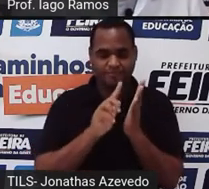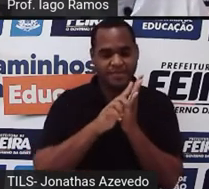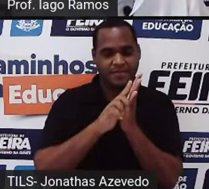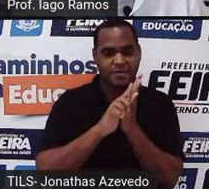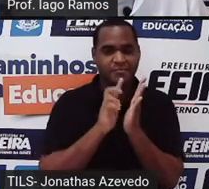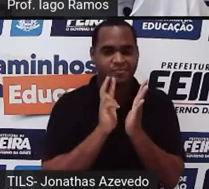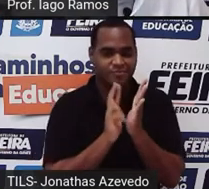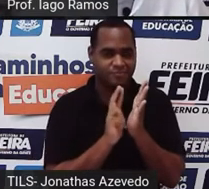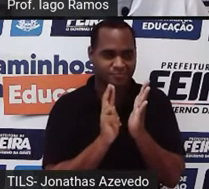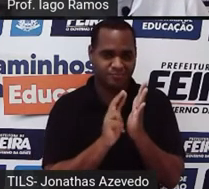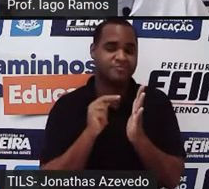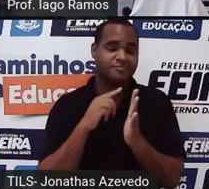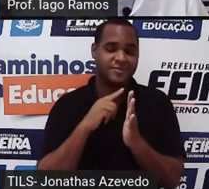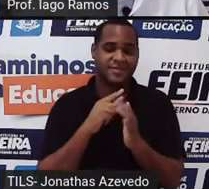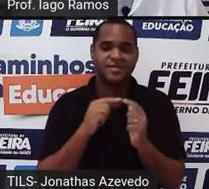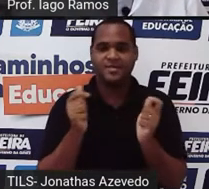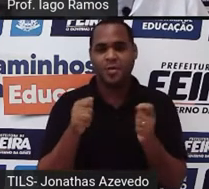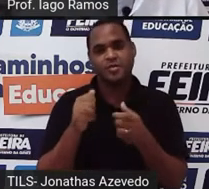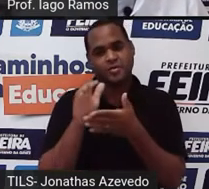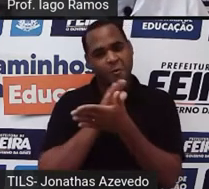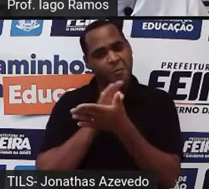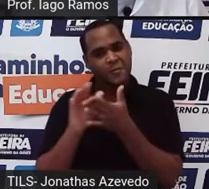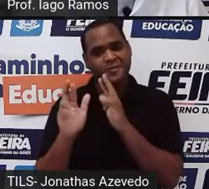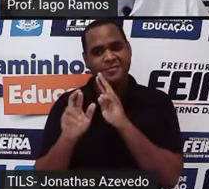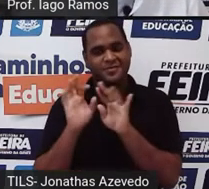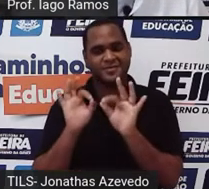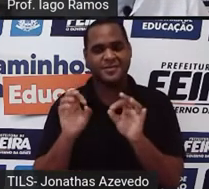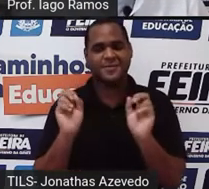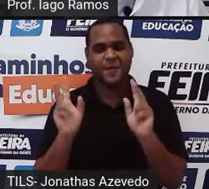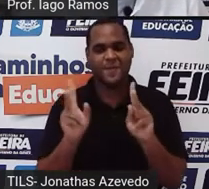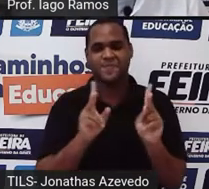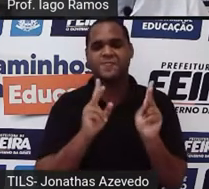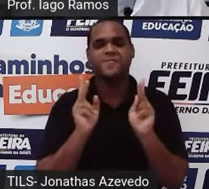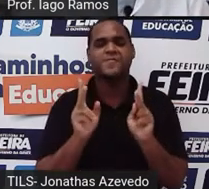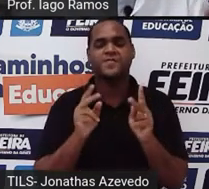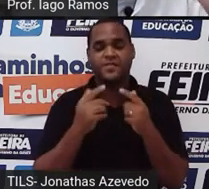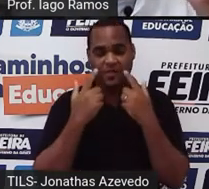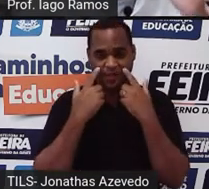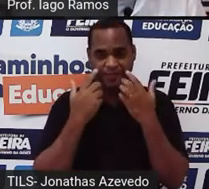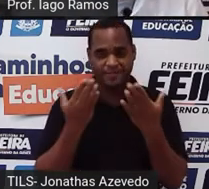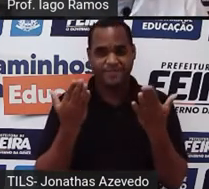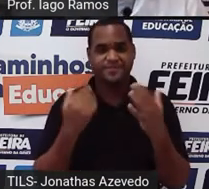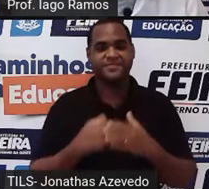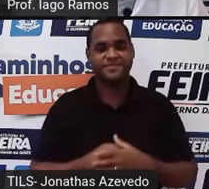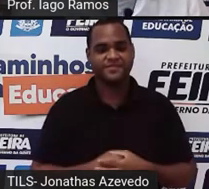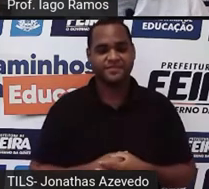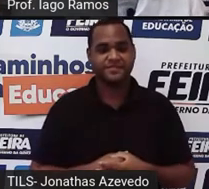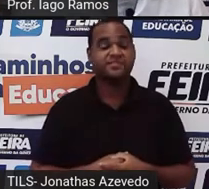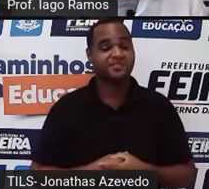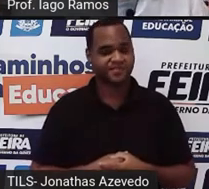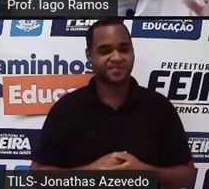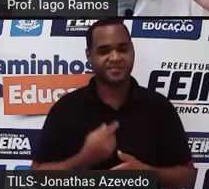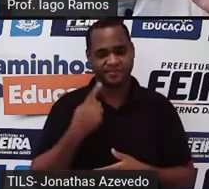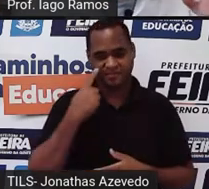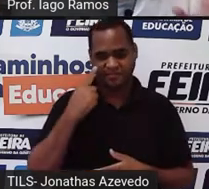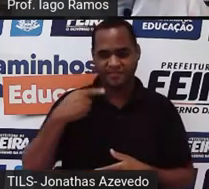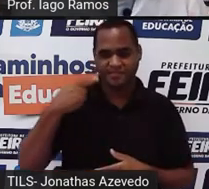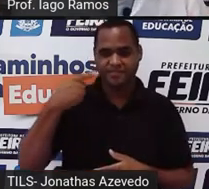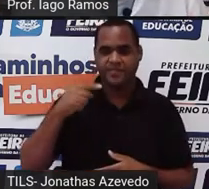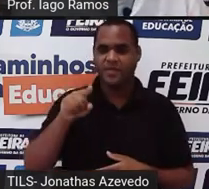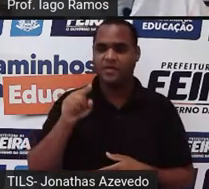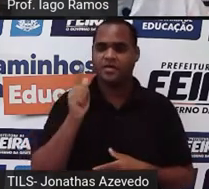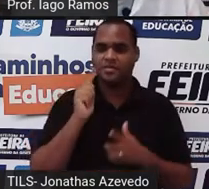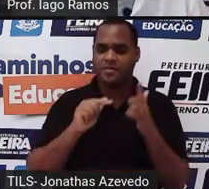rascunhos, possivelmente alguns cálculozinhos, tá? Então, olha só. Primeiro exercício aqui para a gente